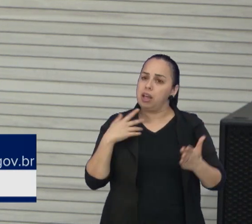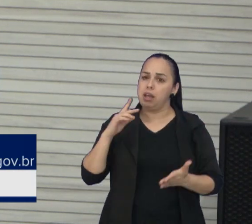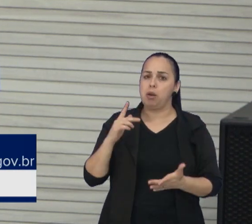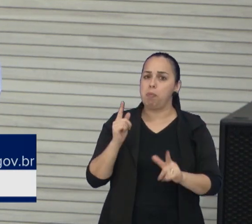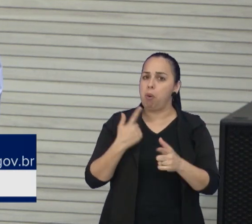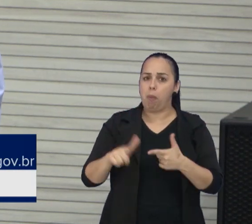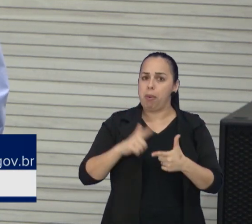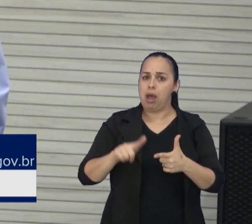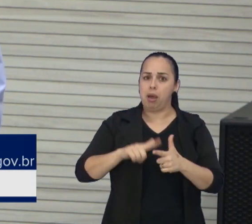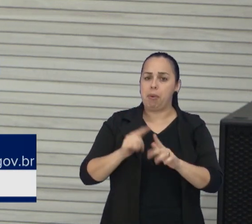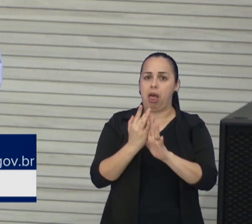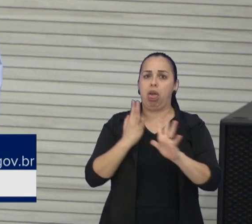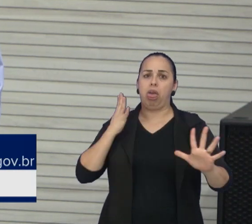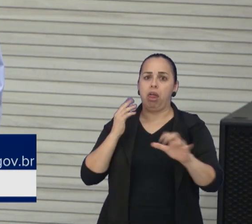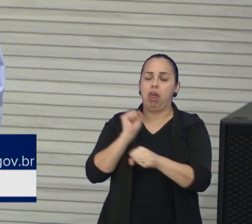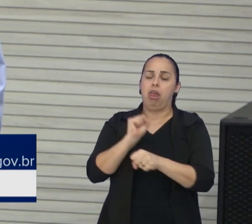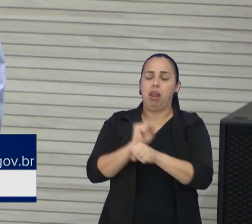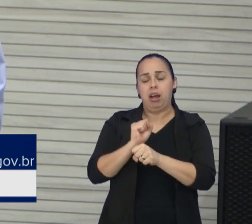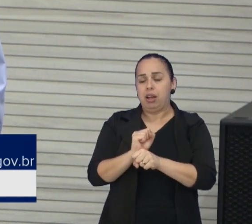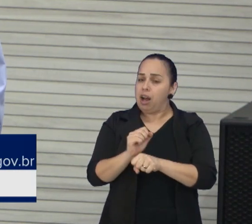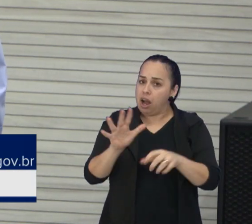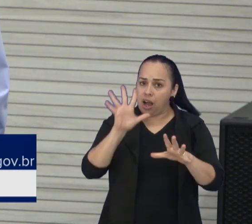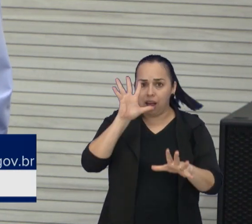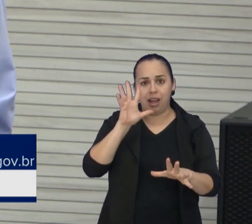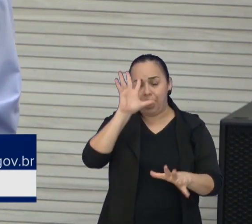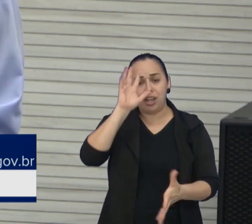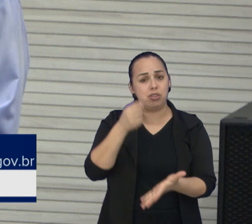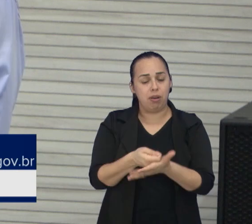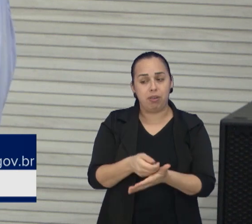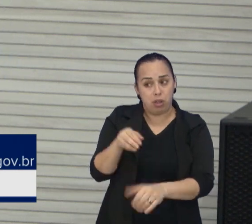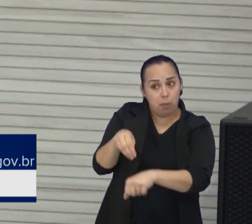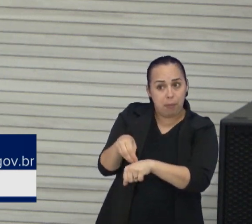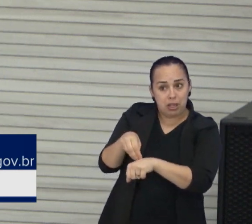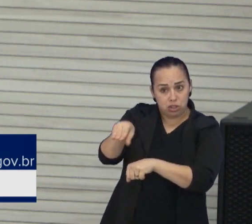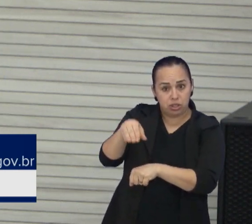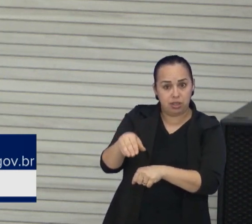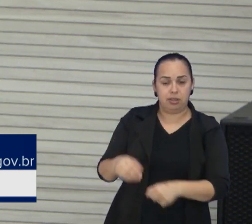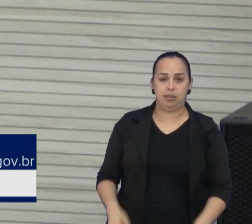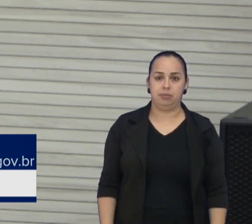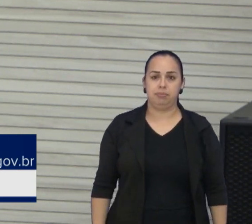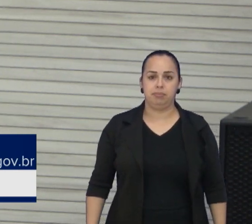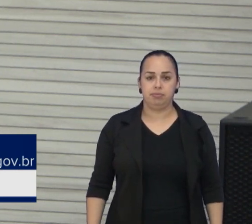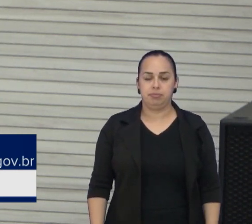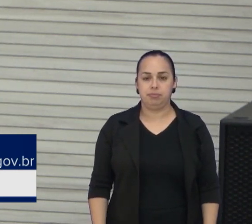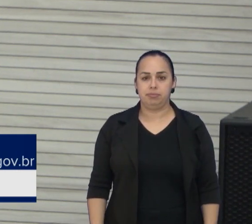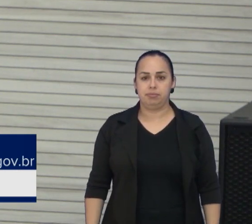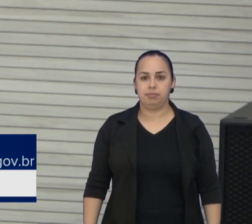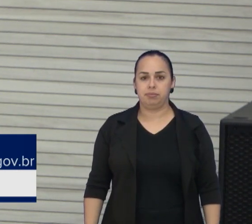esse problema. Fica uma dica para a senhora aqui, doutora Margarete.